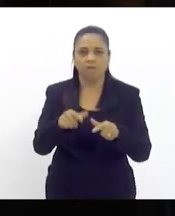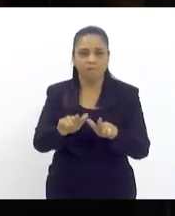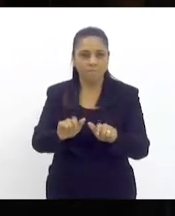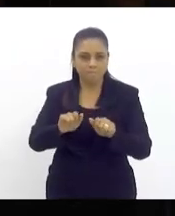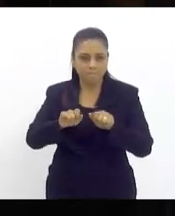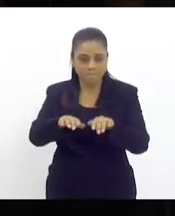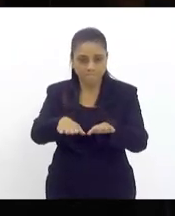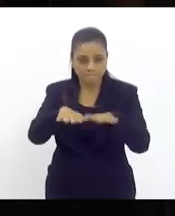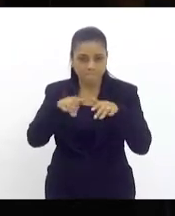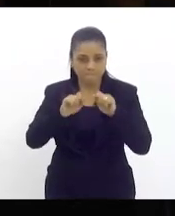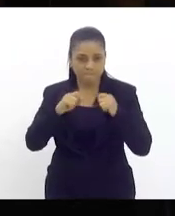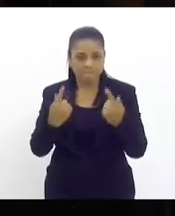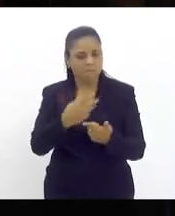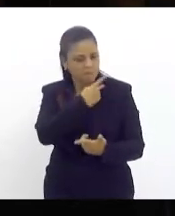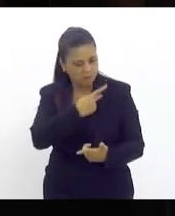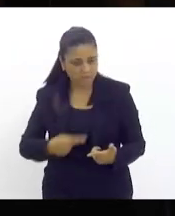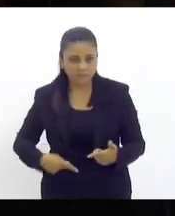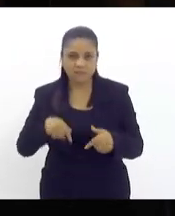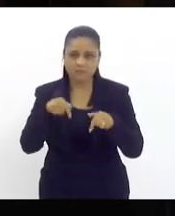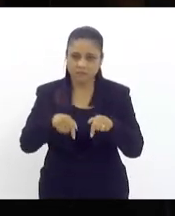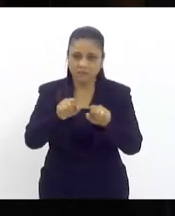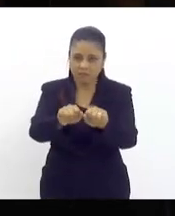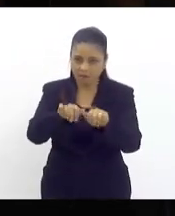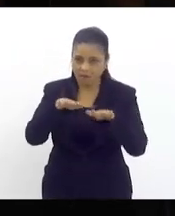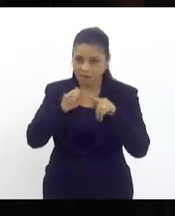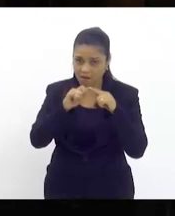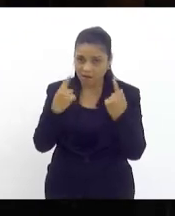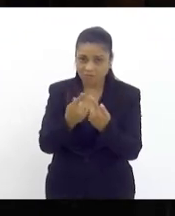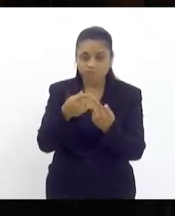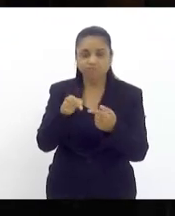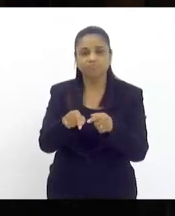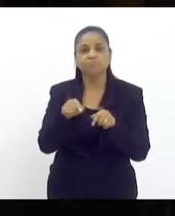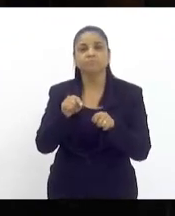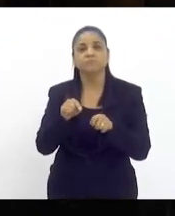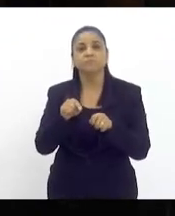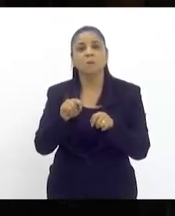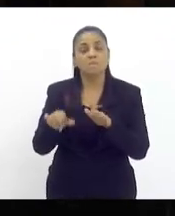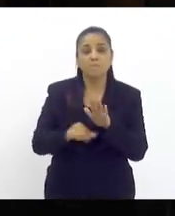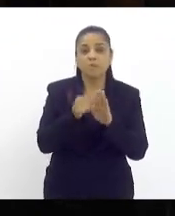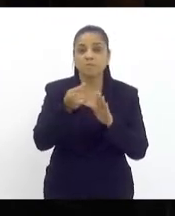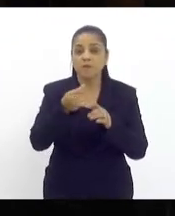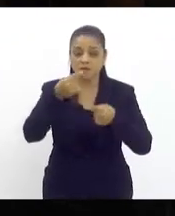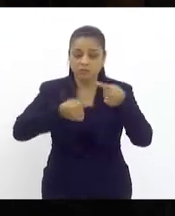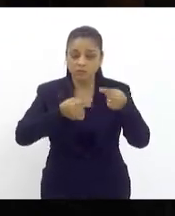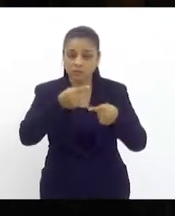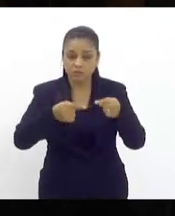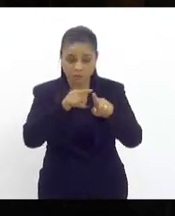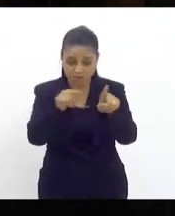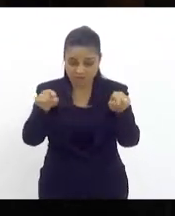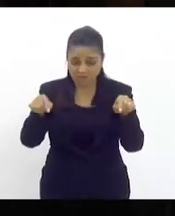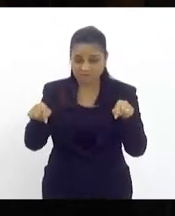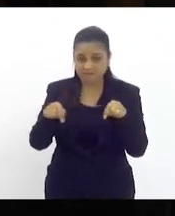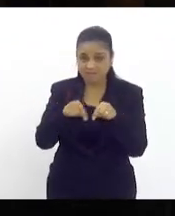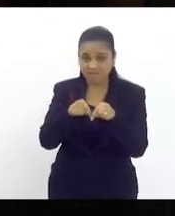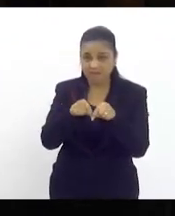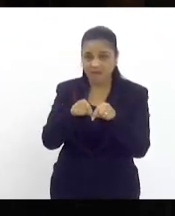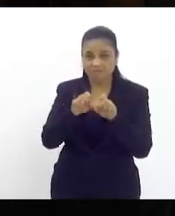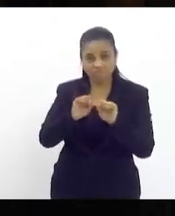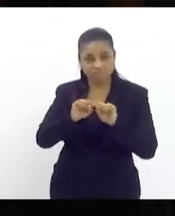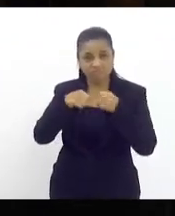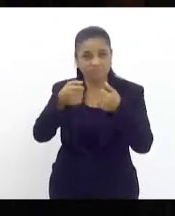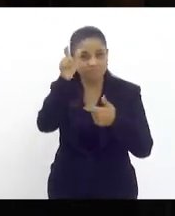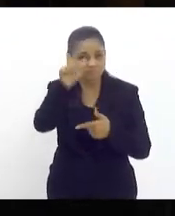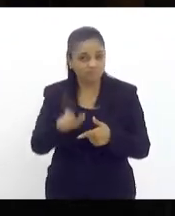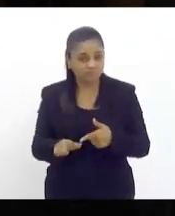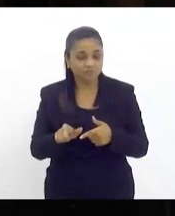inclusive pela presidência da casa justamente trazendo pela primeira vez uma sala para comissão de defesa dos